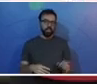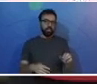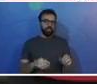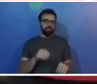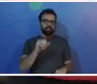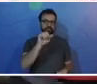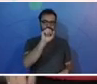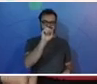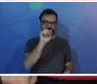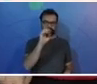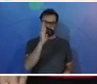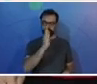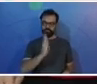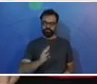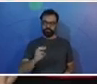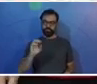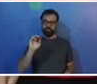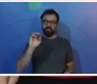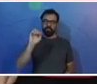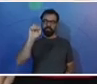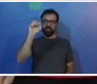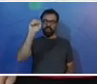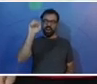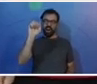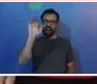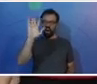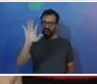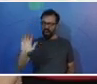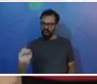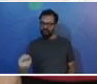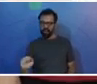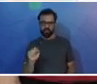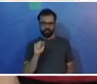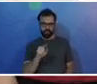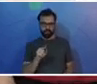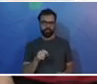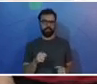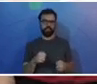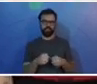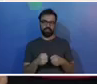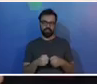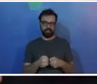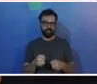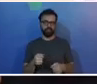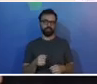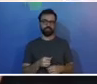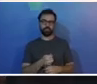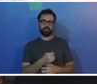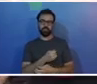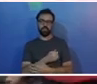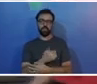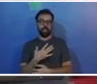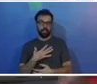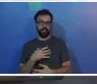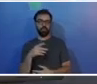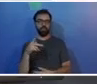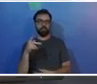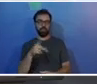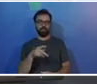do Brasil, faça o que se pede. Esse exercício fica como tarefa para vocês. A professora vai